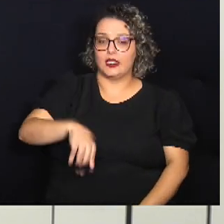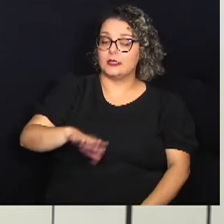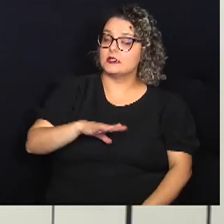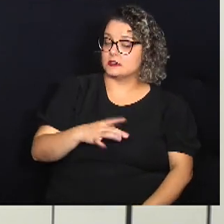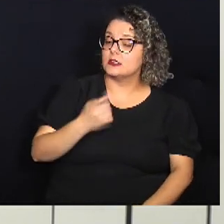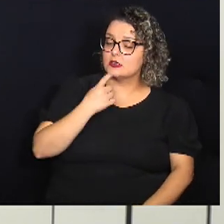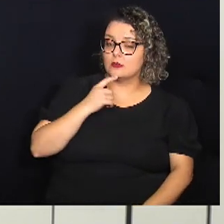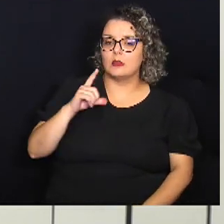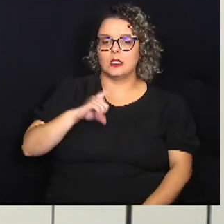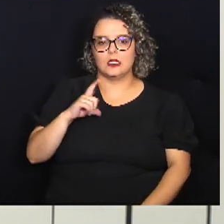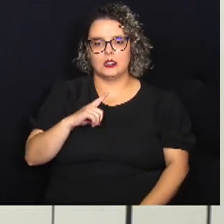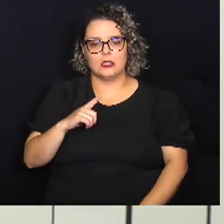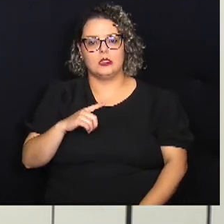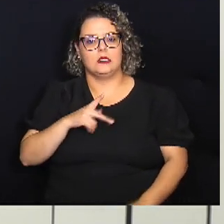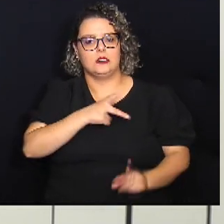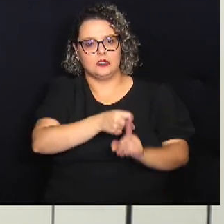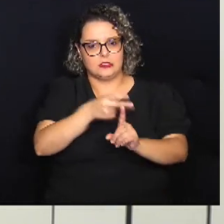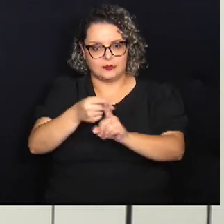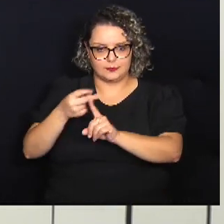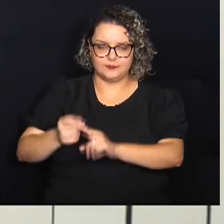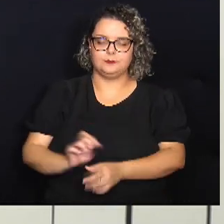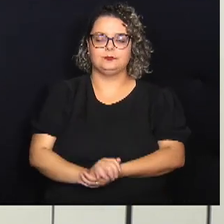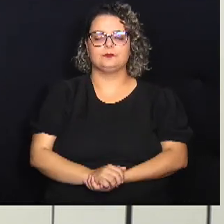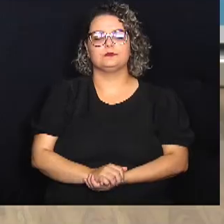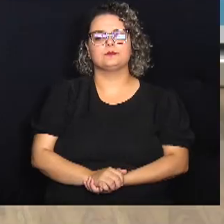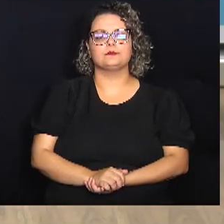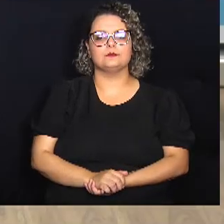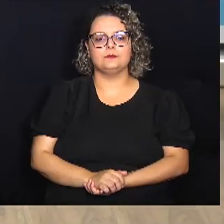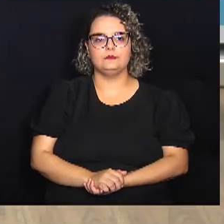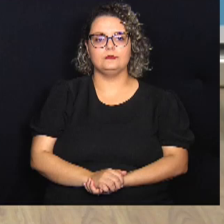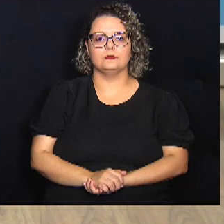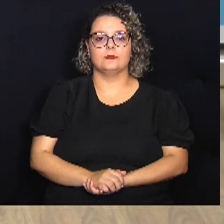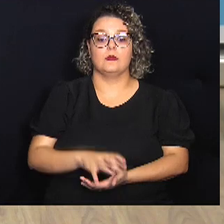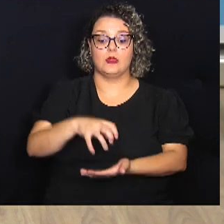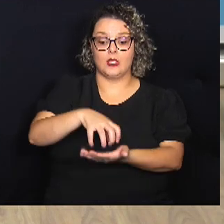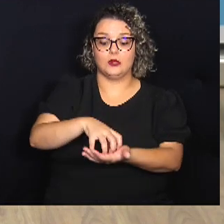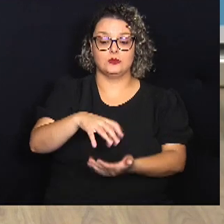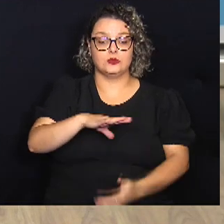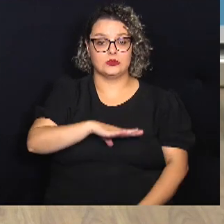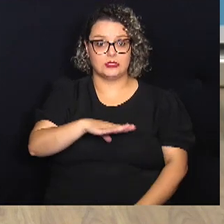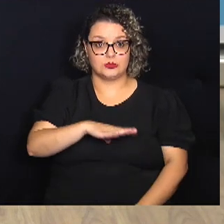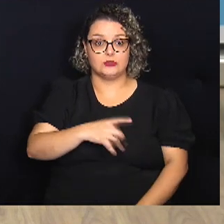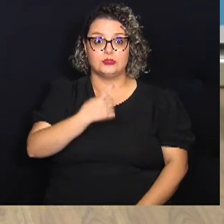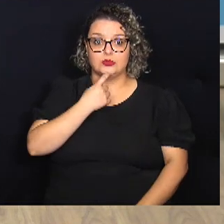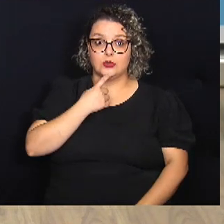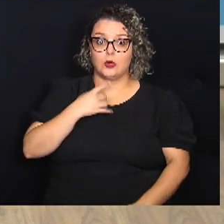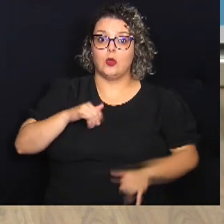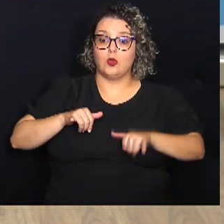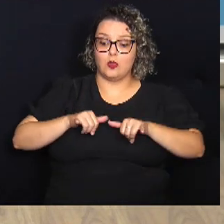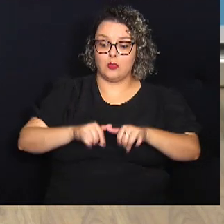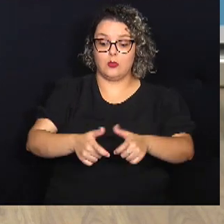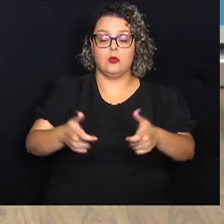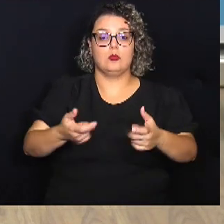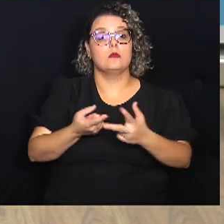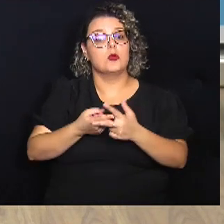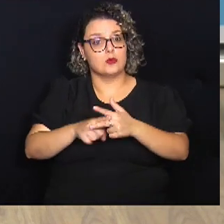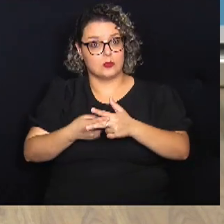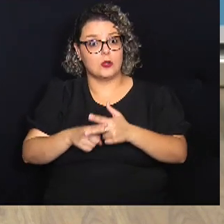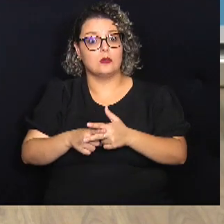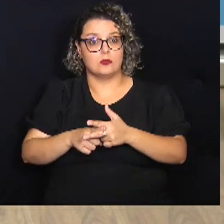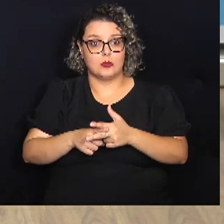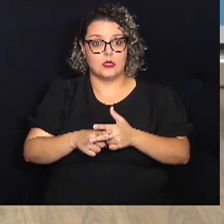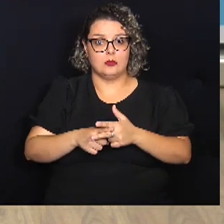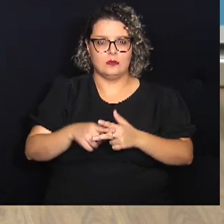que haja essa cobertura vacinal. E no centro de Campinas, o Mercadão passa por reforma. Tem passado ali